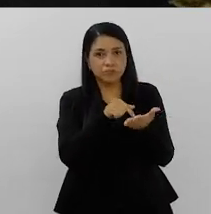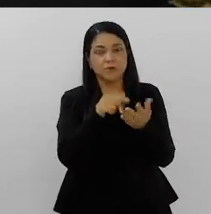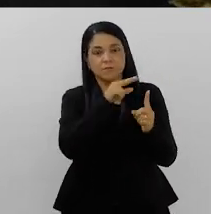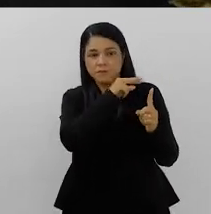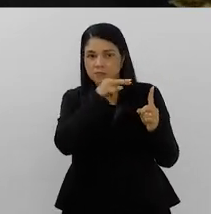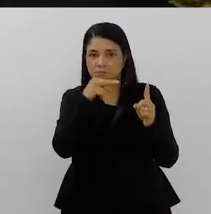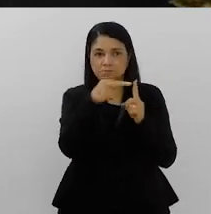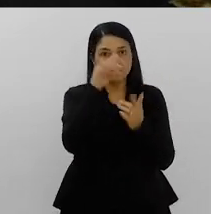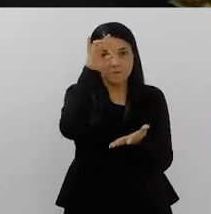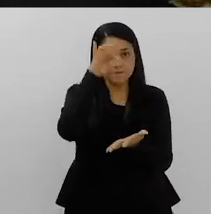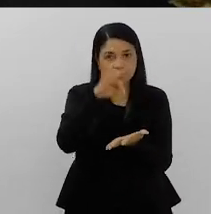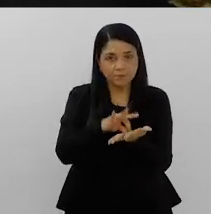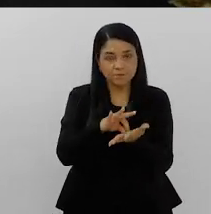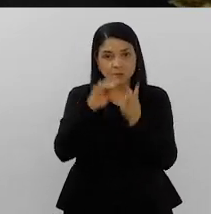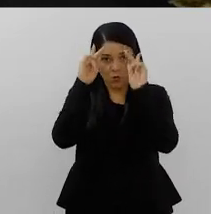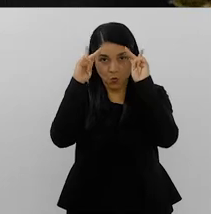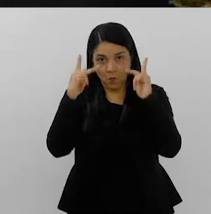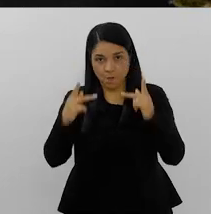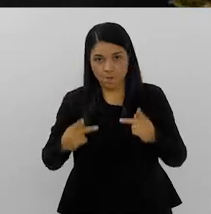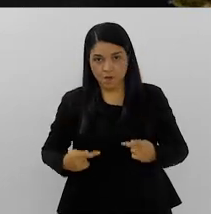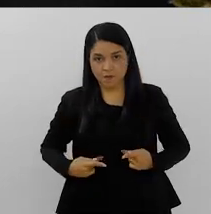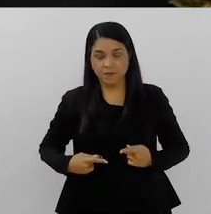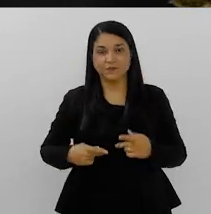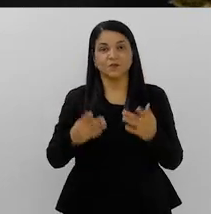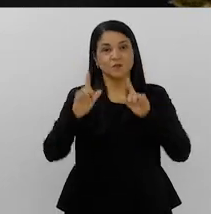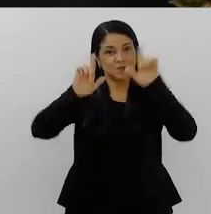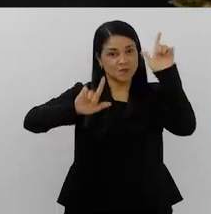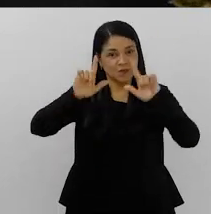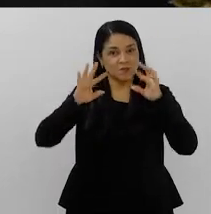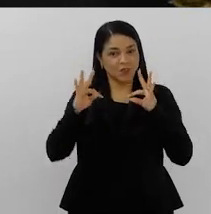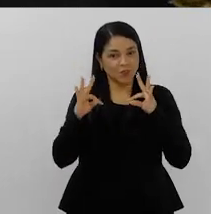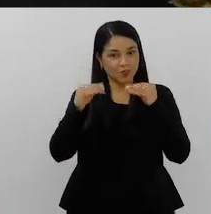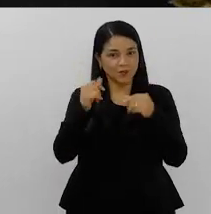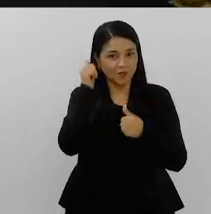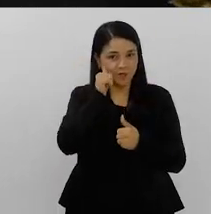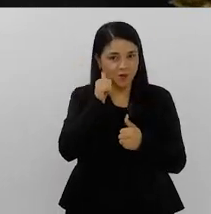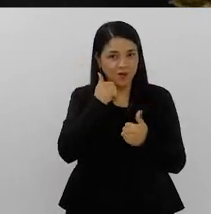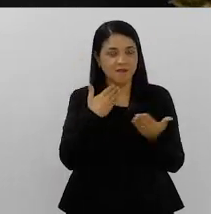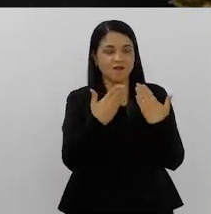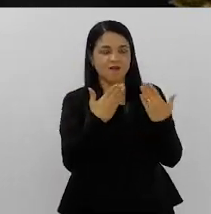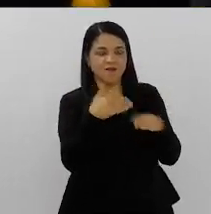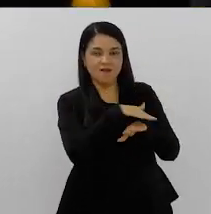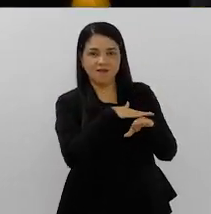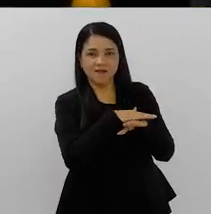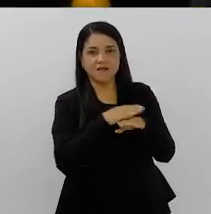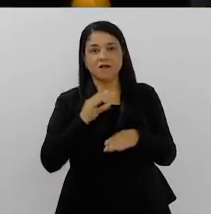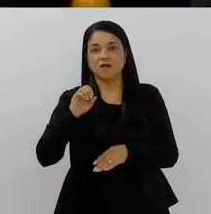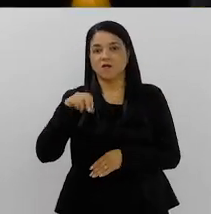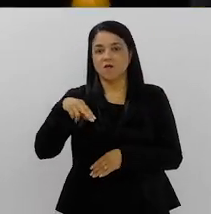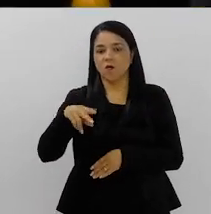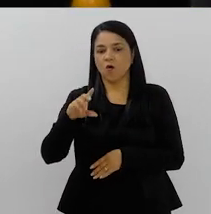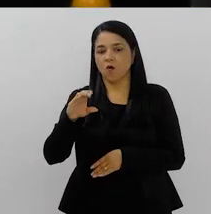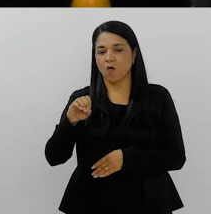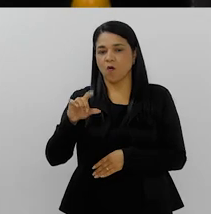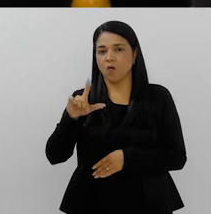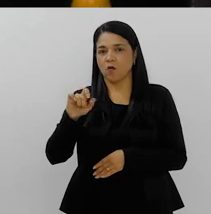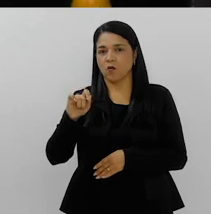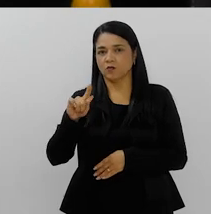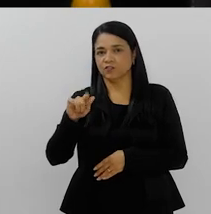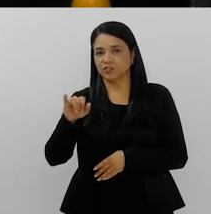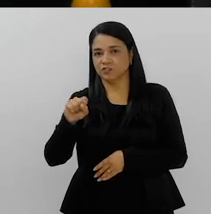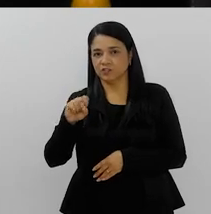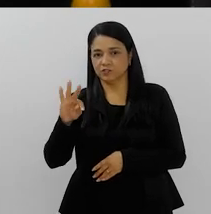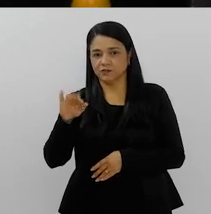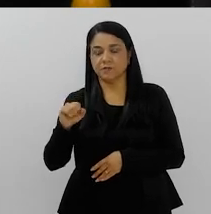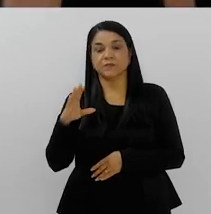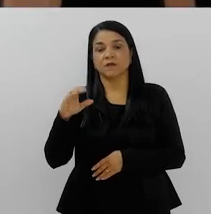e trazer uma perspectiva real e humana o toda mulher de hoje conversa com o oncologista Dr Camilo